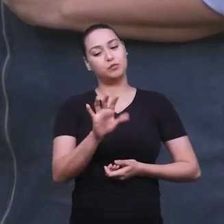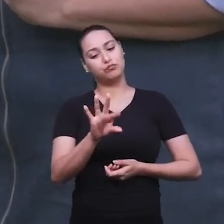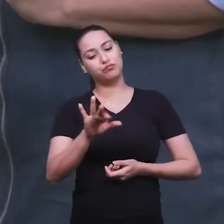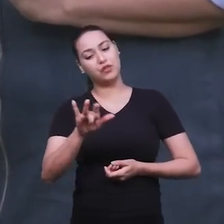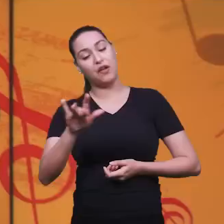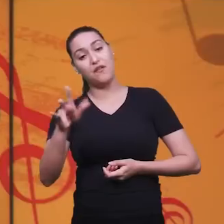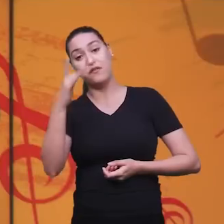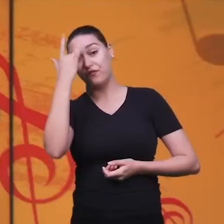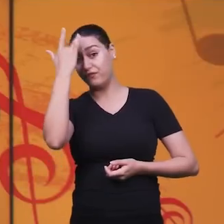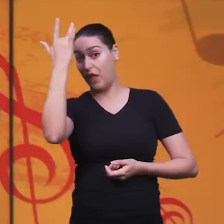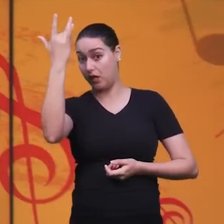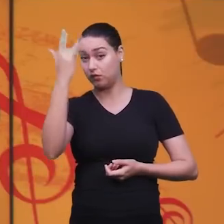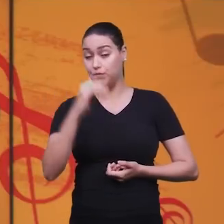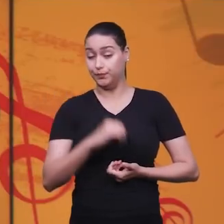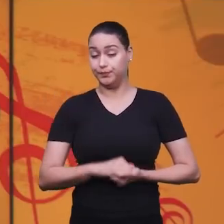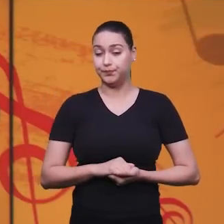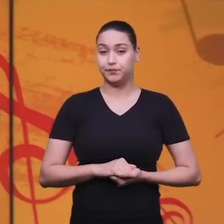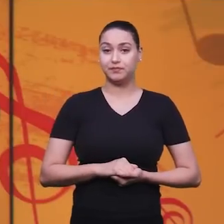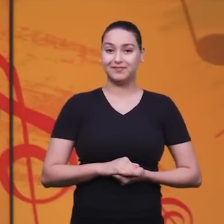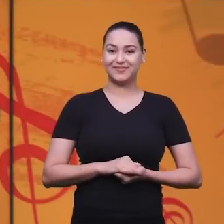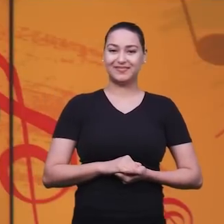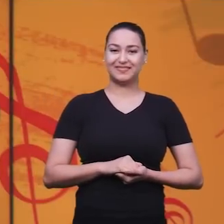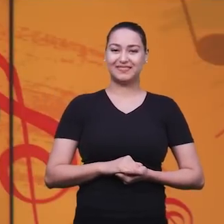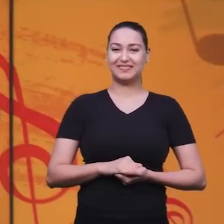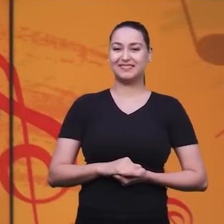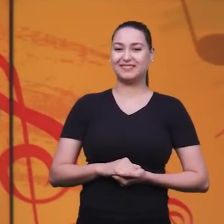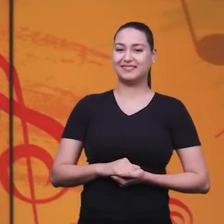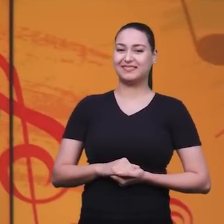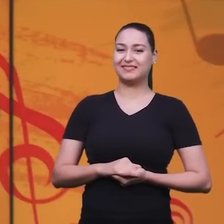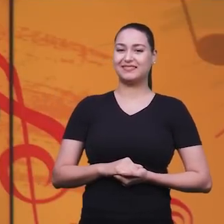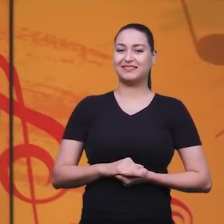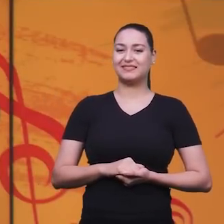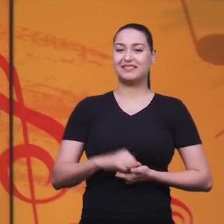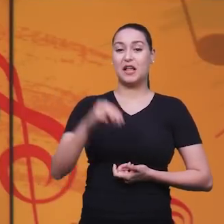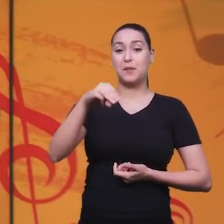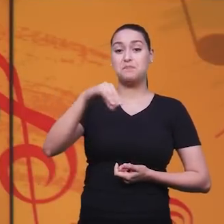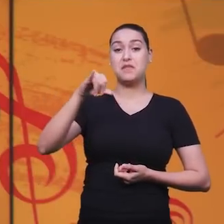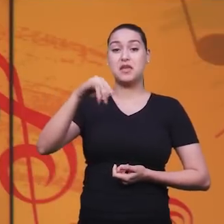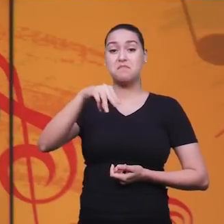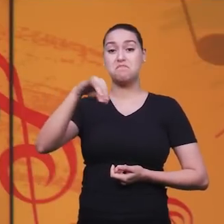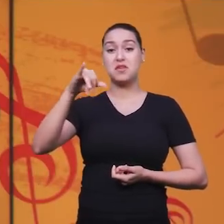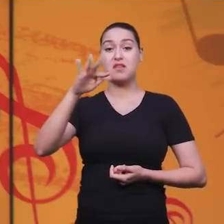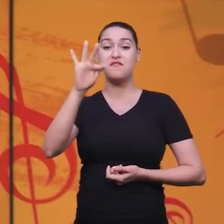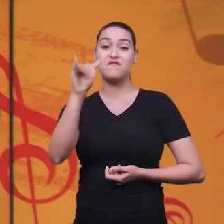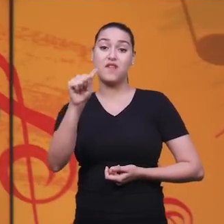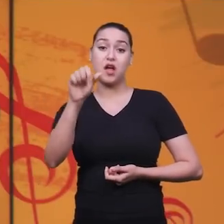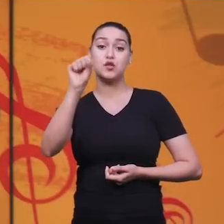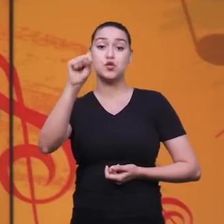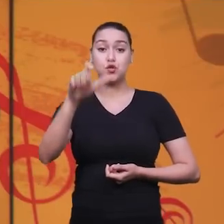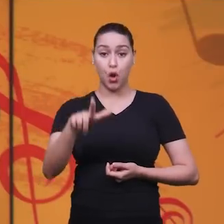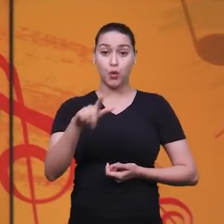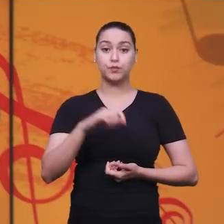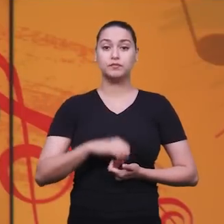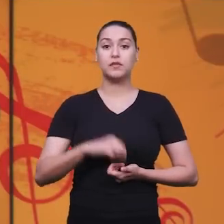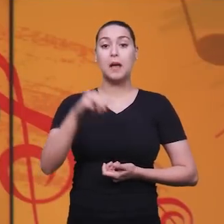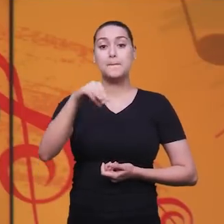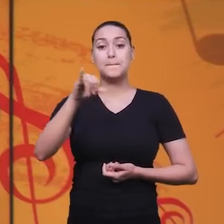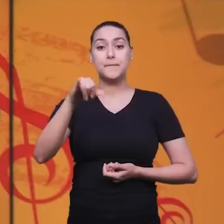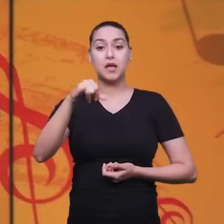para facilitar. Vamos lá? Mi, Mi, Fá,